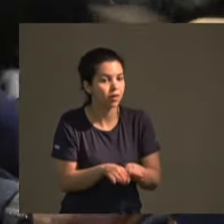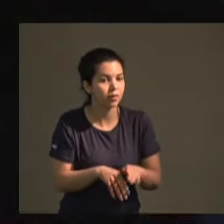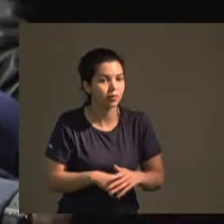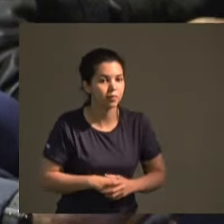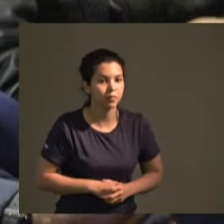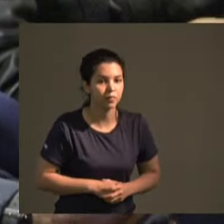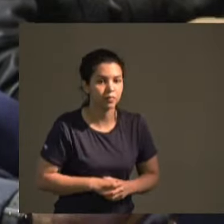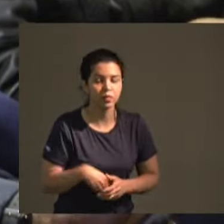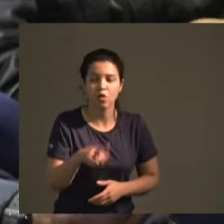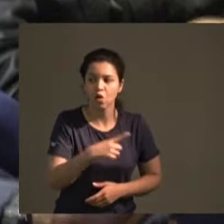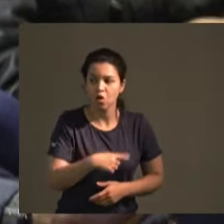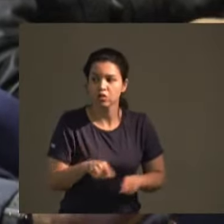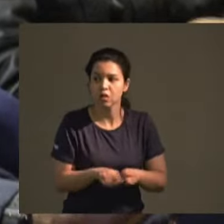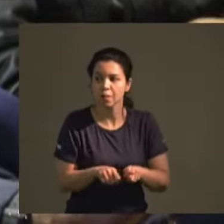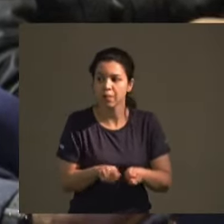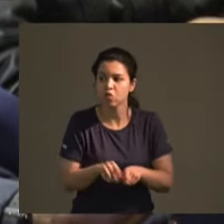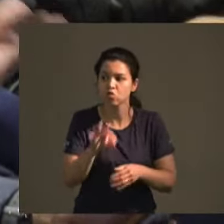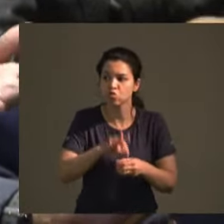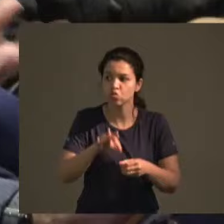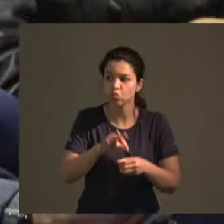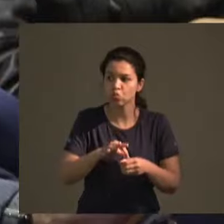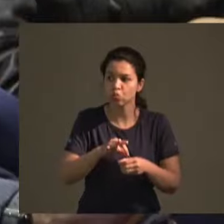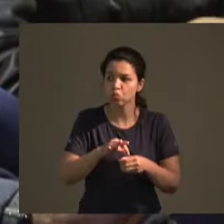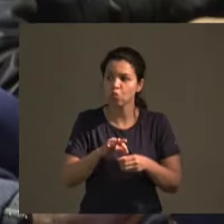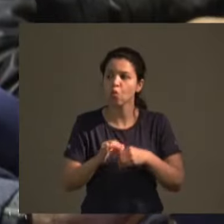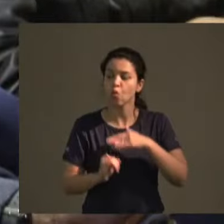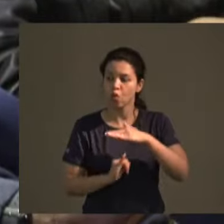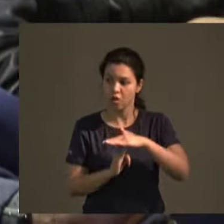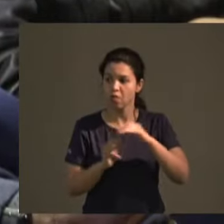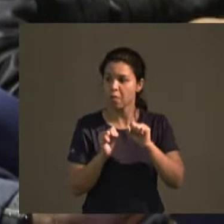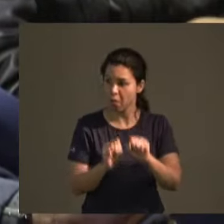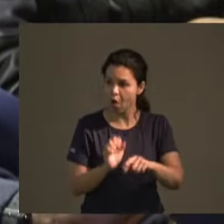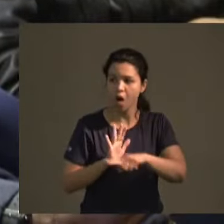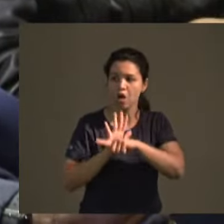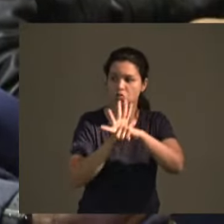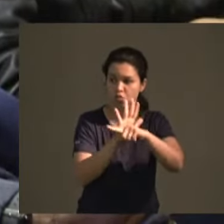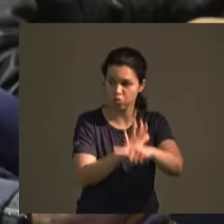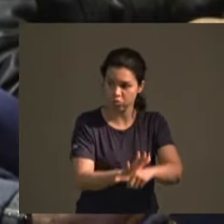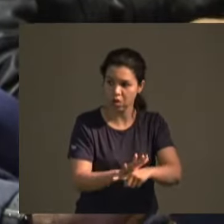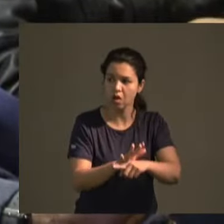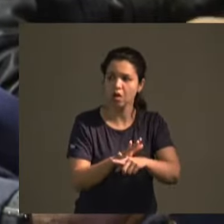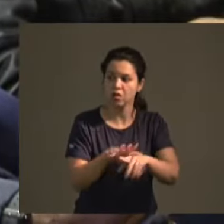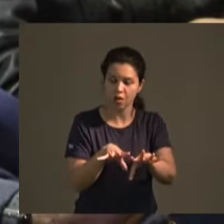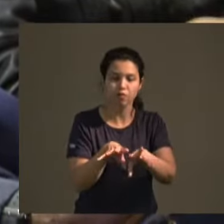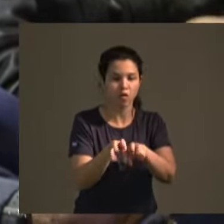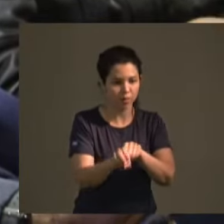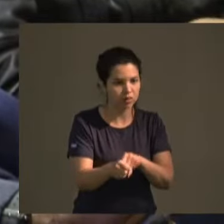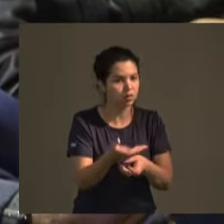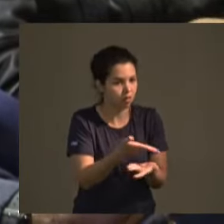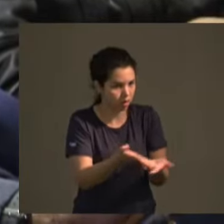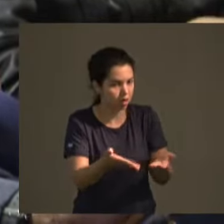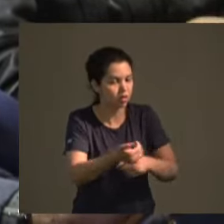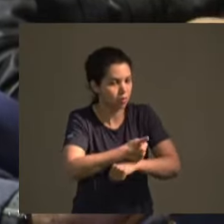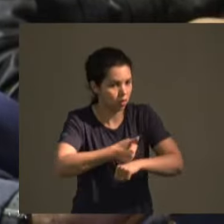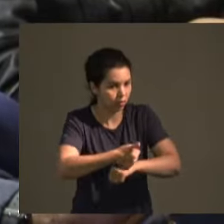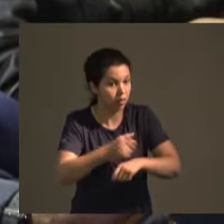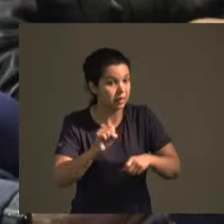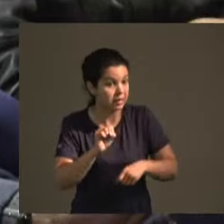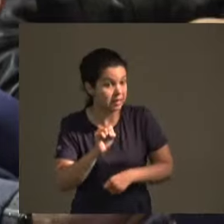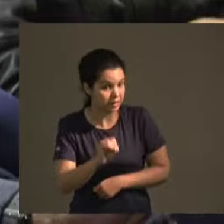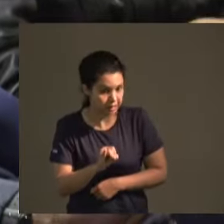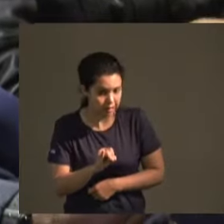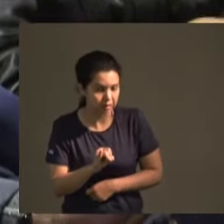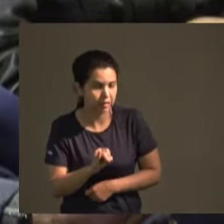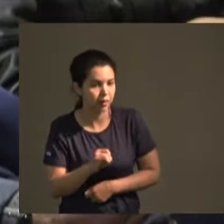E colocamos também o Instituto Federal Catarinense à disposição para colaborar aí na formação desses profissionais, se for o caso,